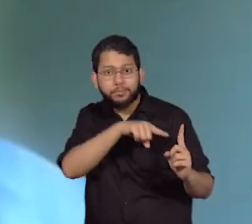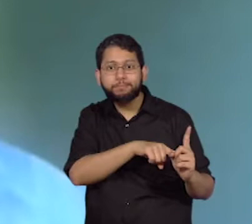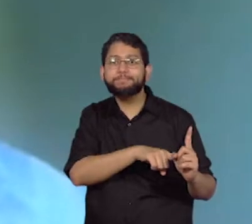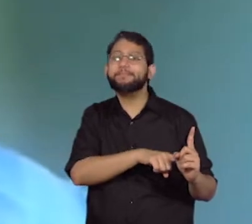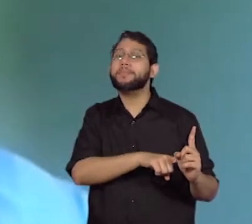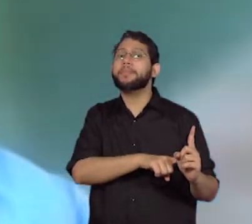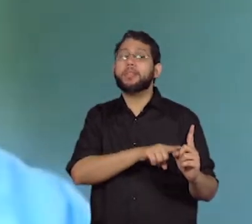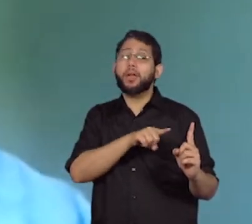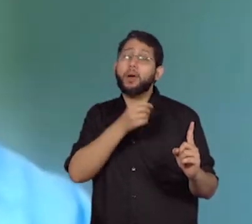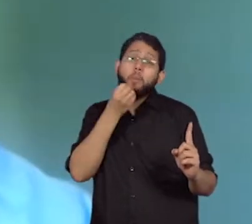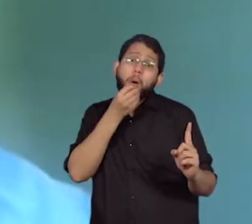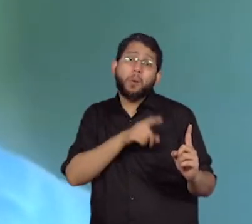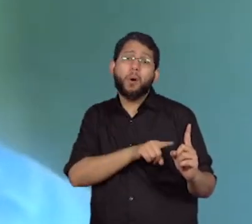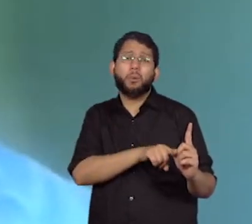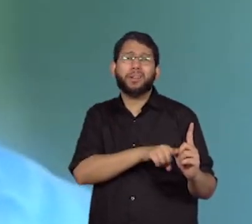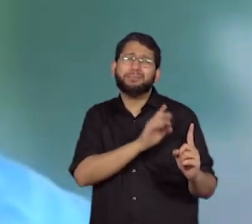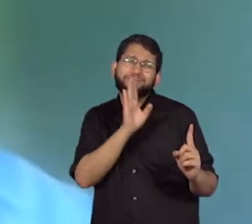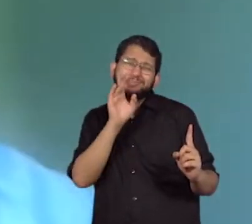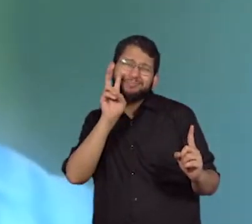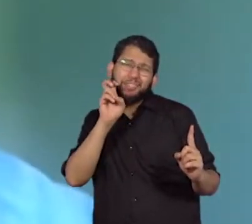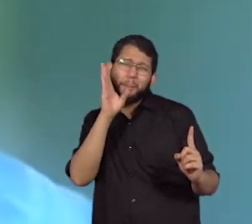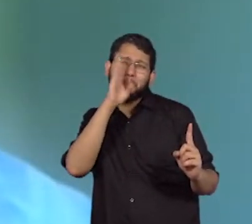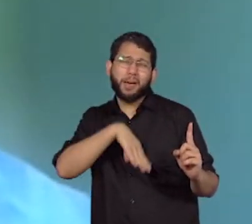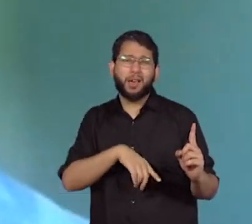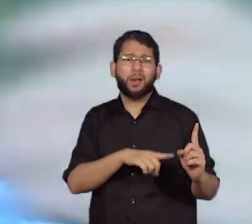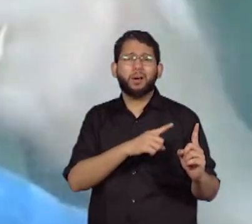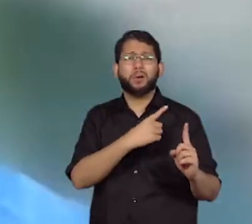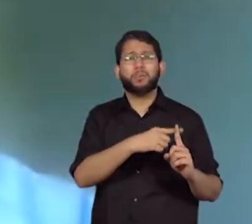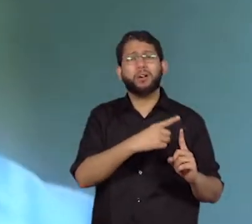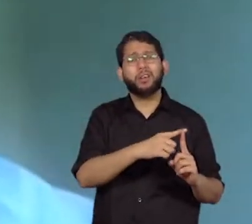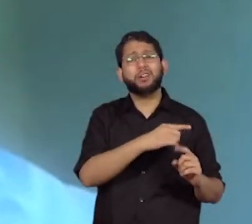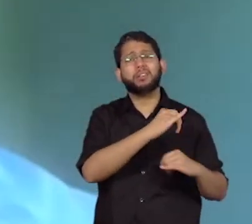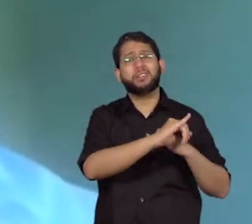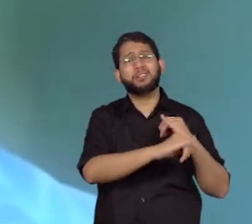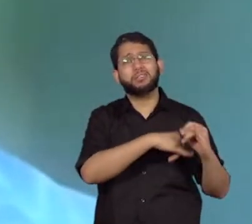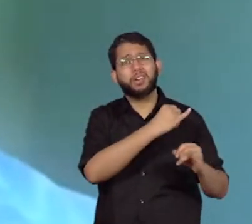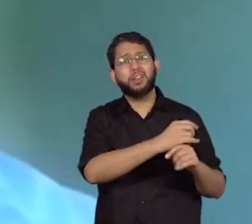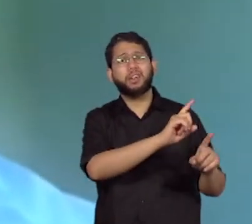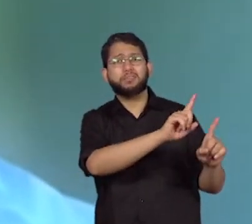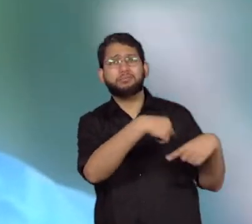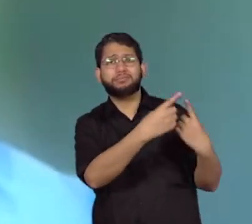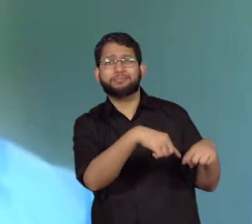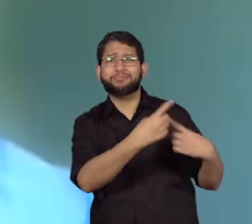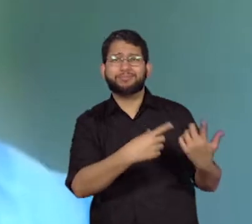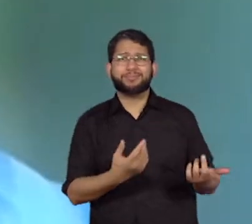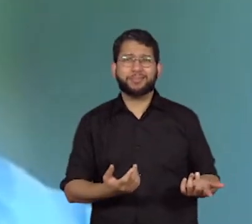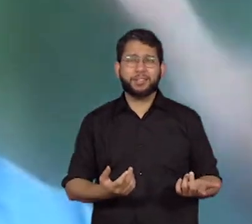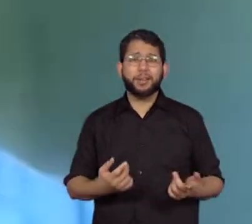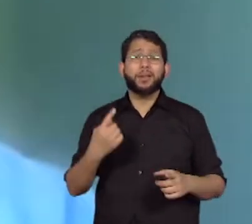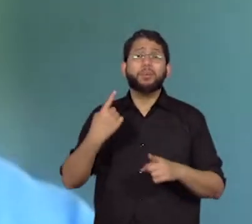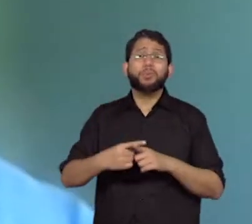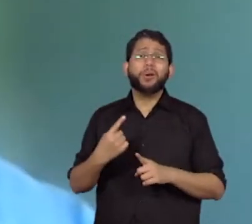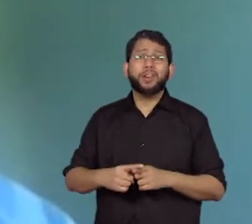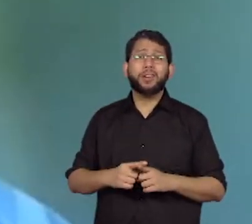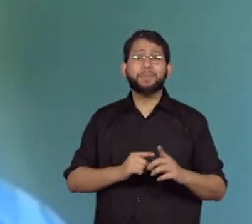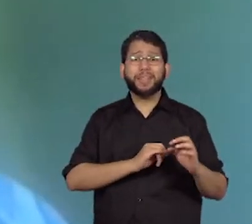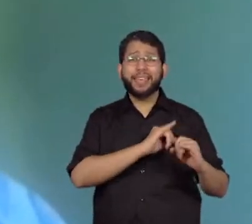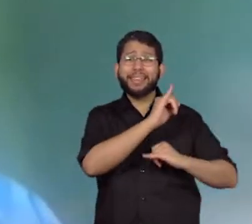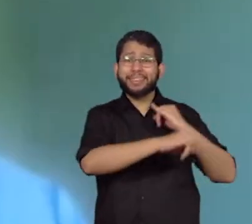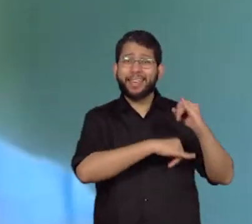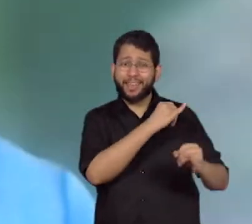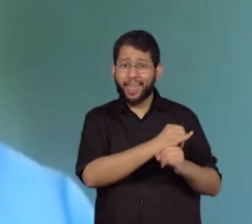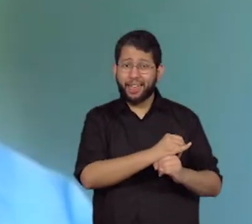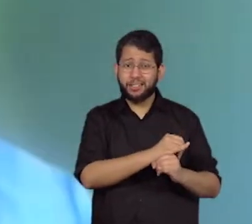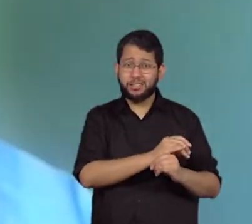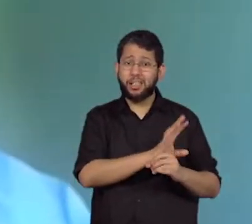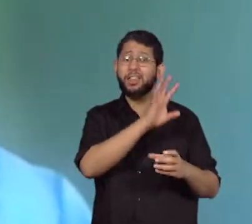conteúdo, se alimentar daquilo que a internet está te provendo, que as pessoas na internet estão te provendo, né? E no final do dia, a internet não é uma entidade,